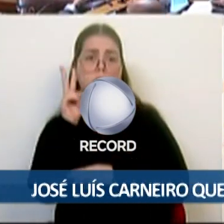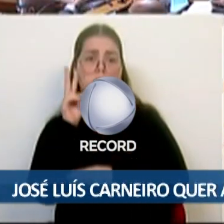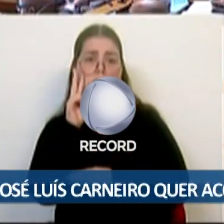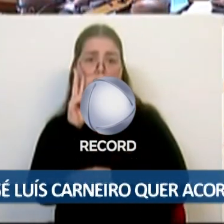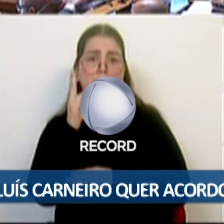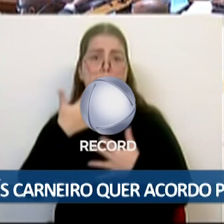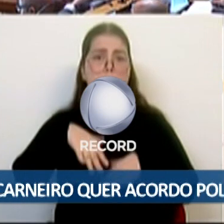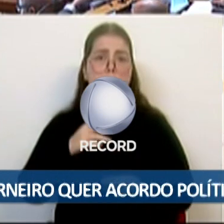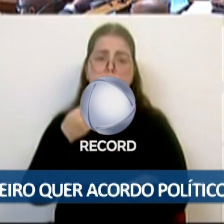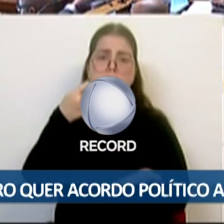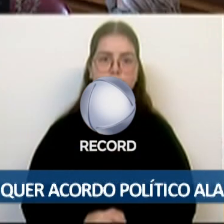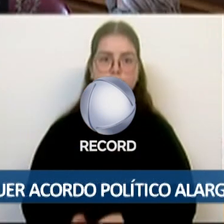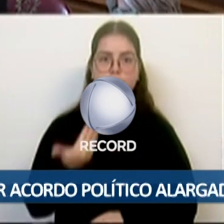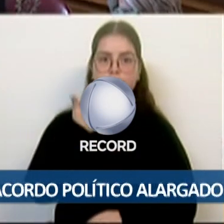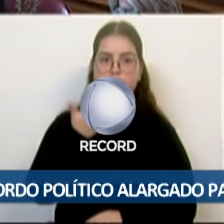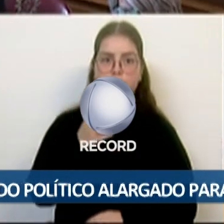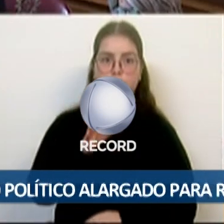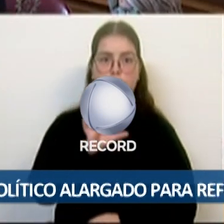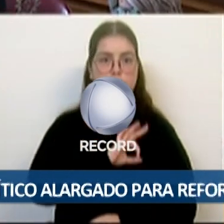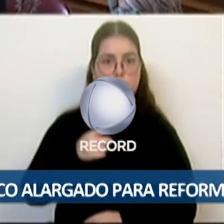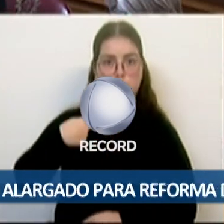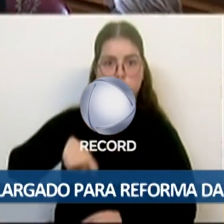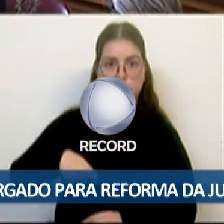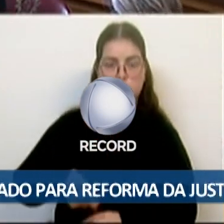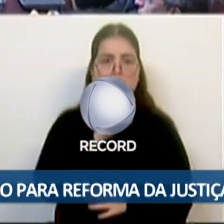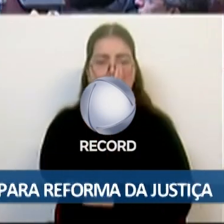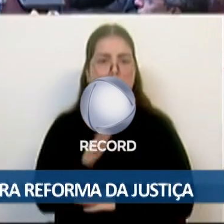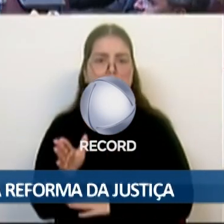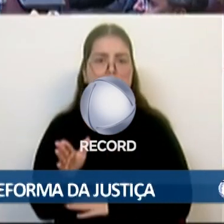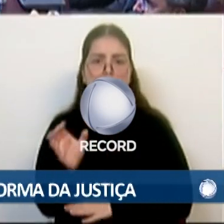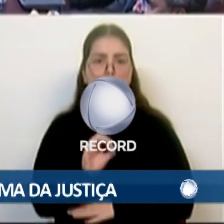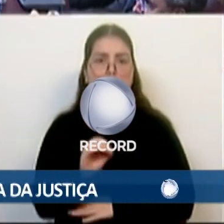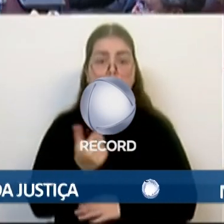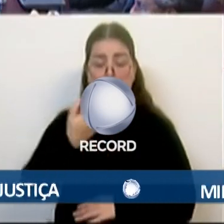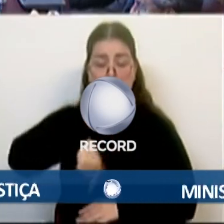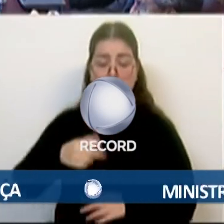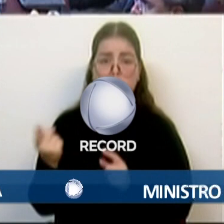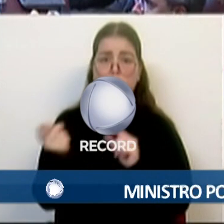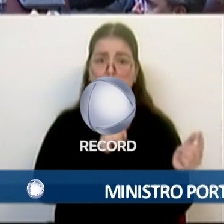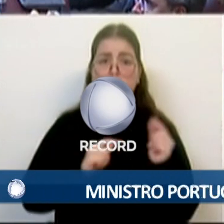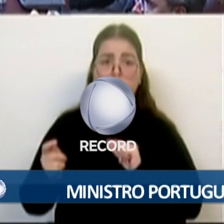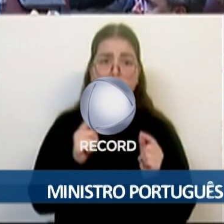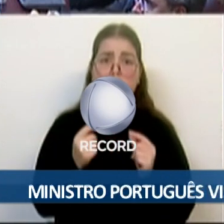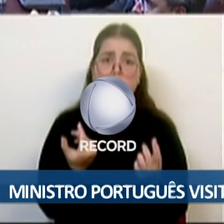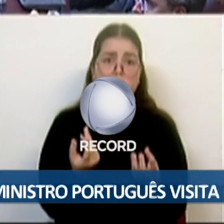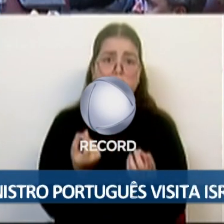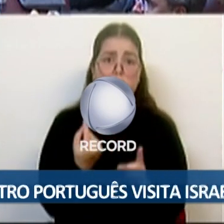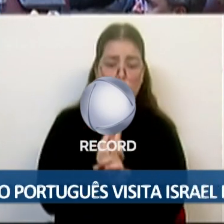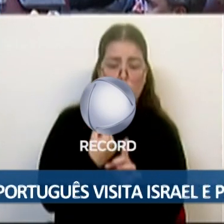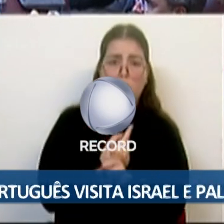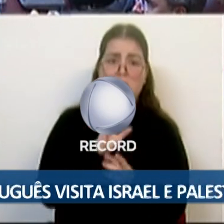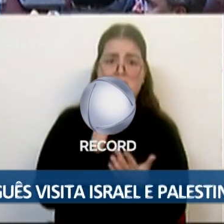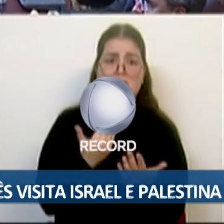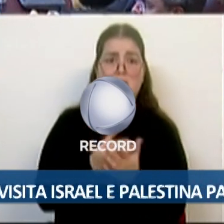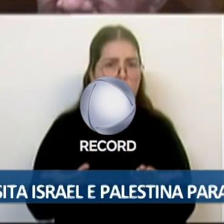conseguir pagar as suas contas. Não houve espaços para elogios, nem para o documento que estava em discussão e muito